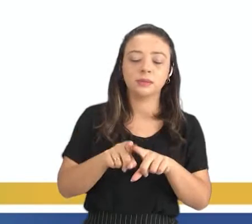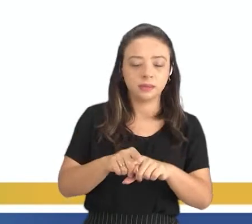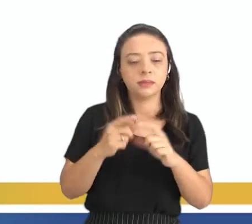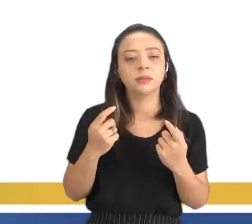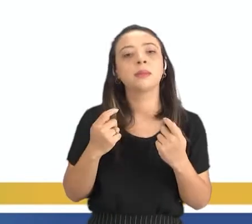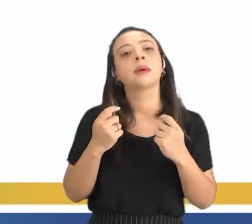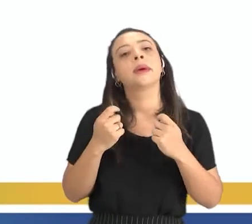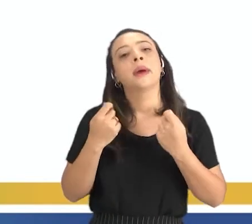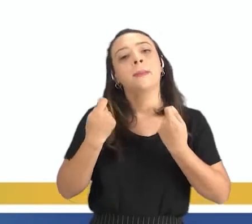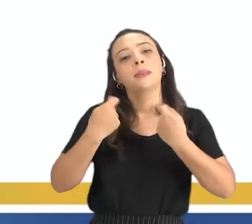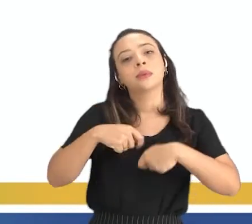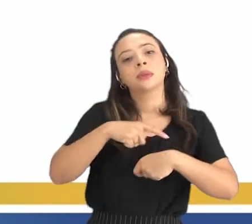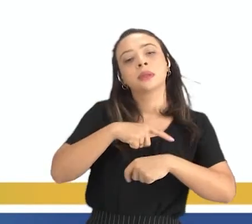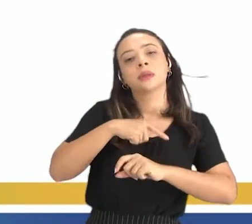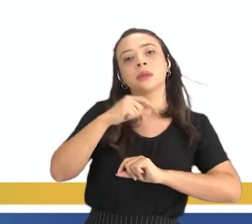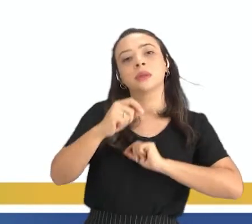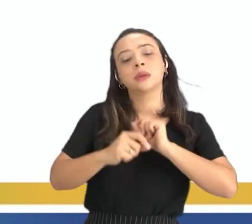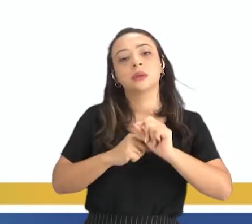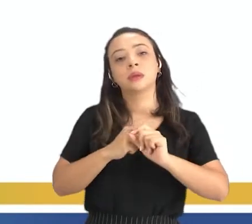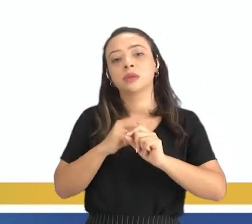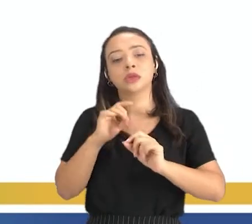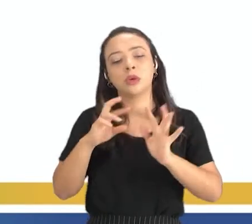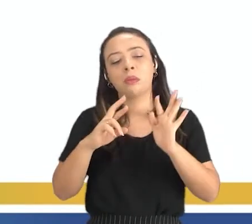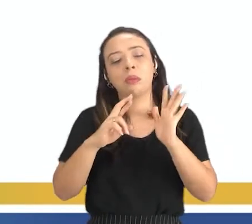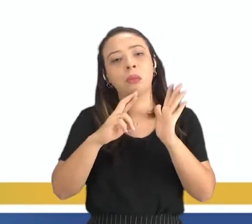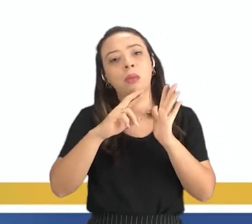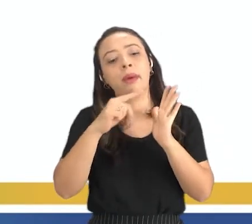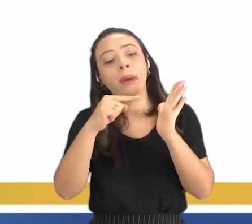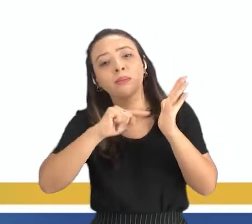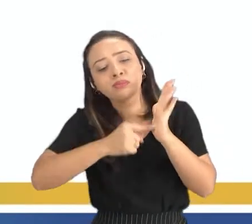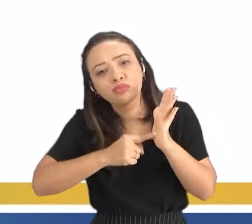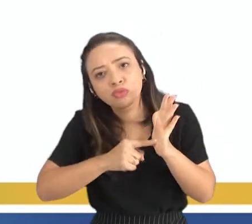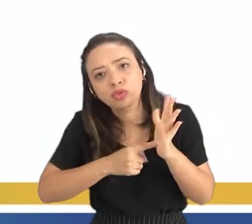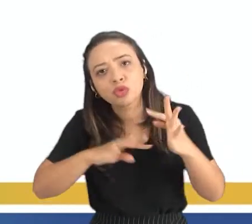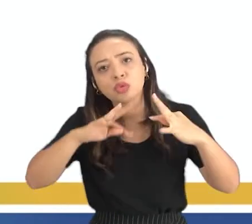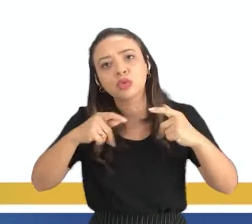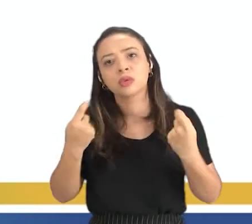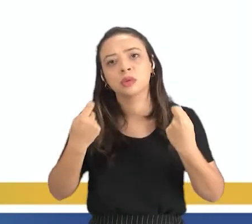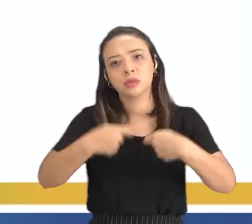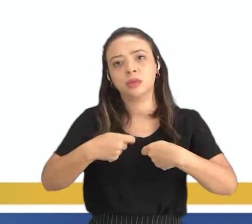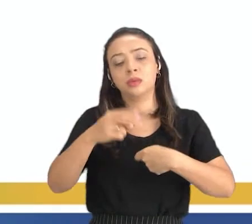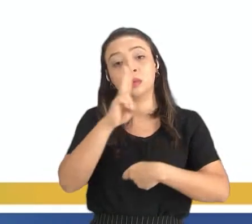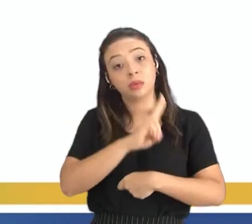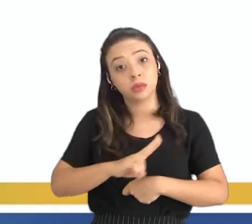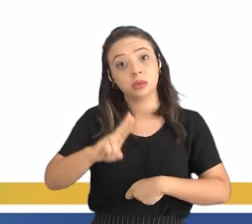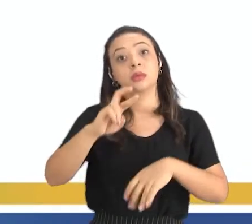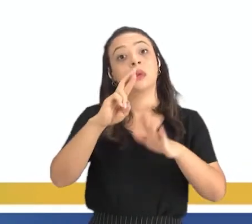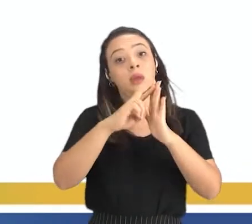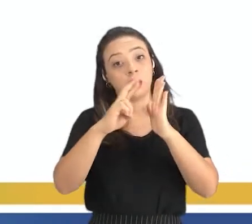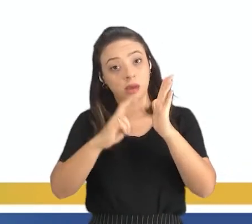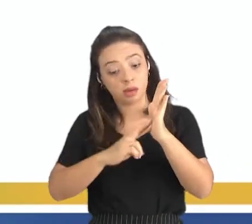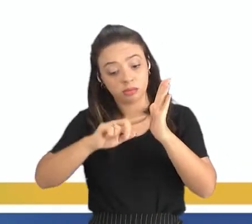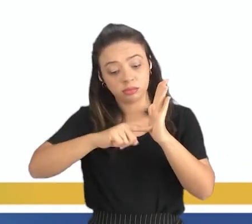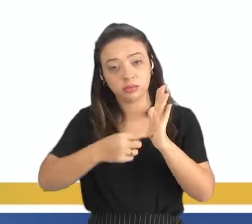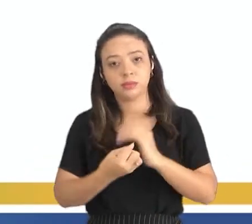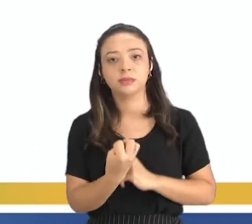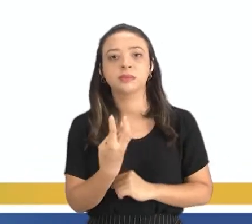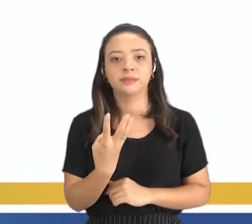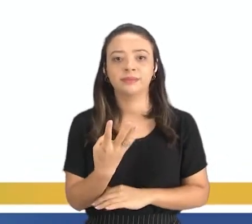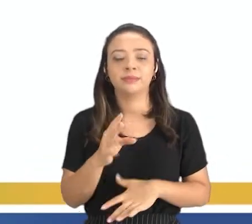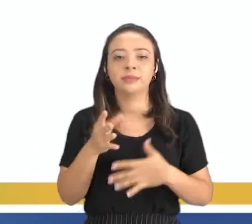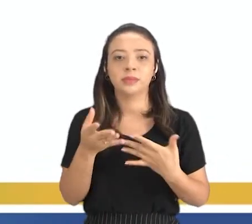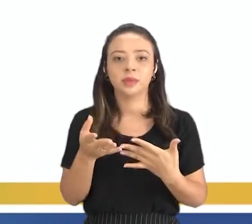número realizando a simples multiplicação das possibilidades por meio aí do princípio multiplicativo da contagem.